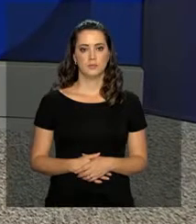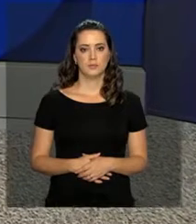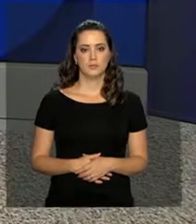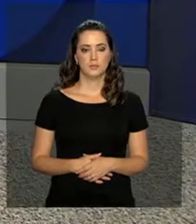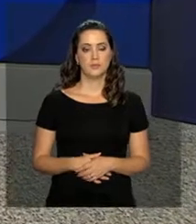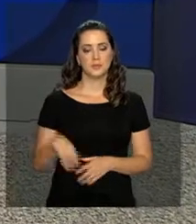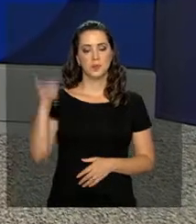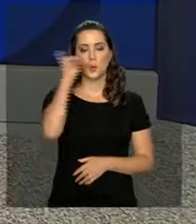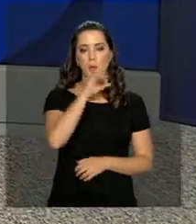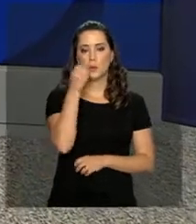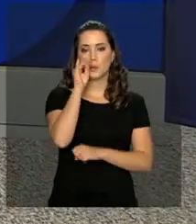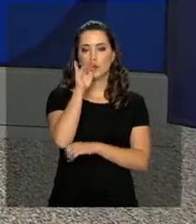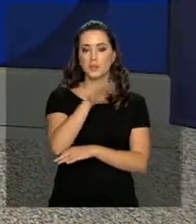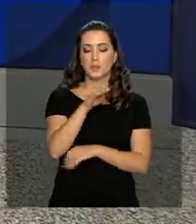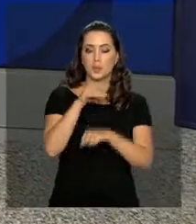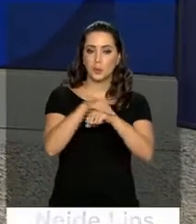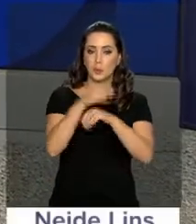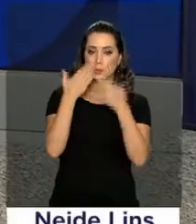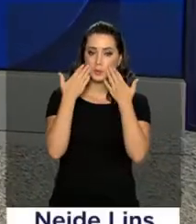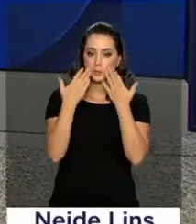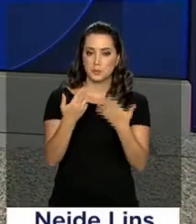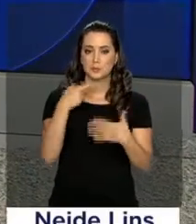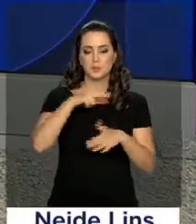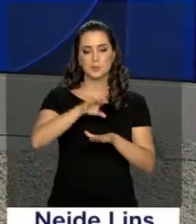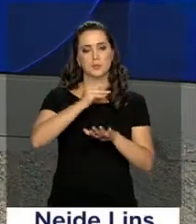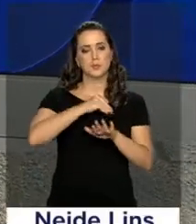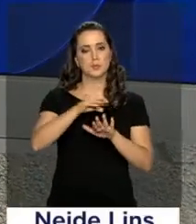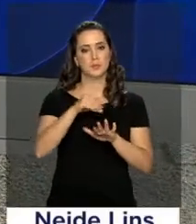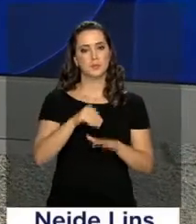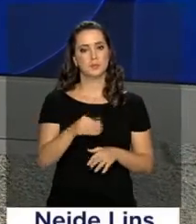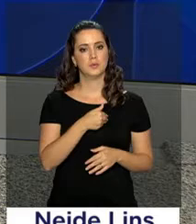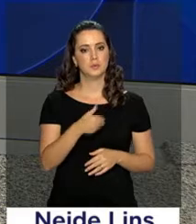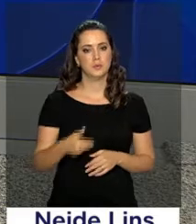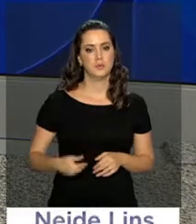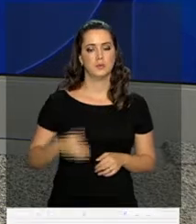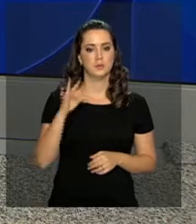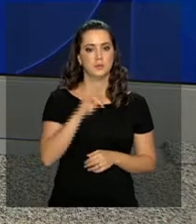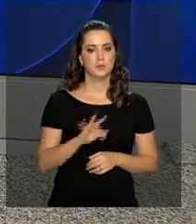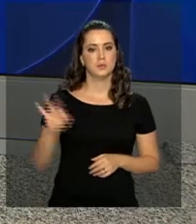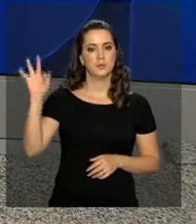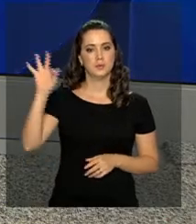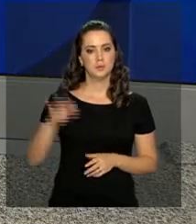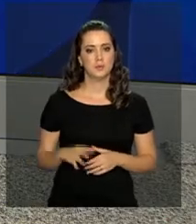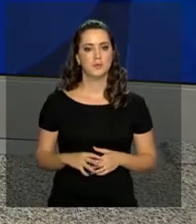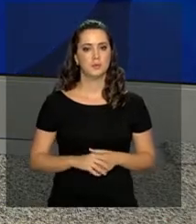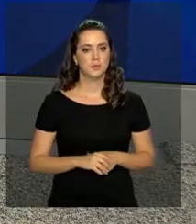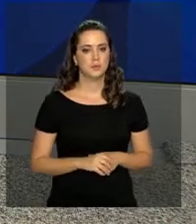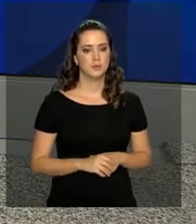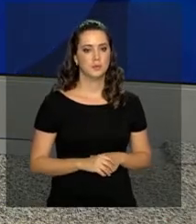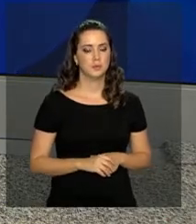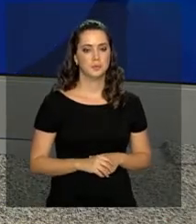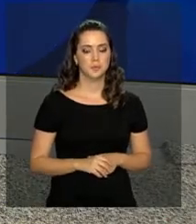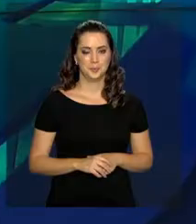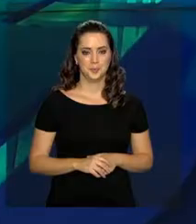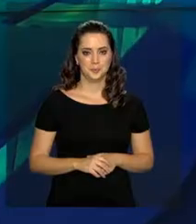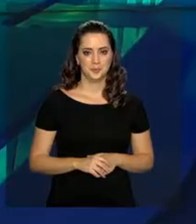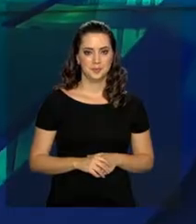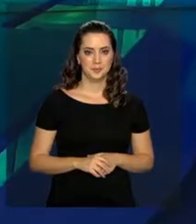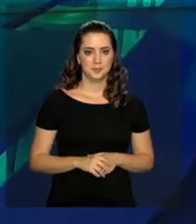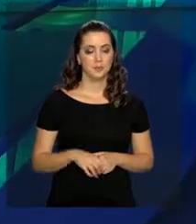olá boa noite começa agora mais uma edição do repórter nbr com as notícias do governo federal